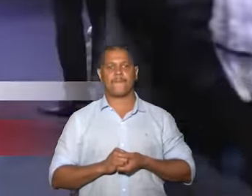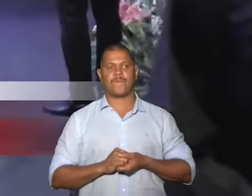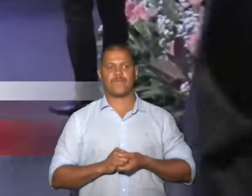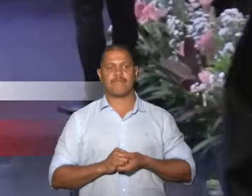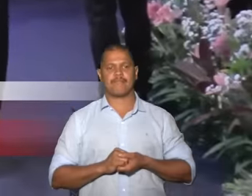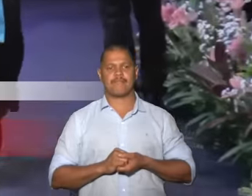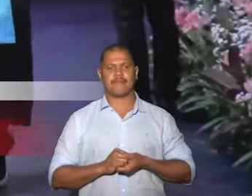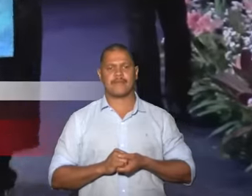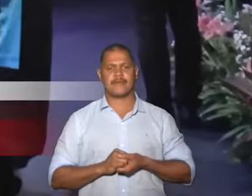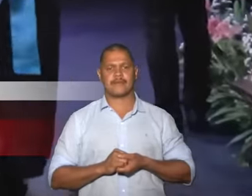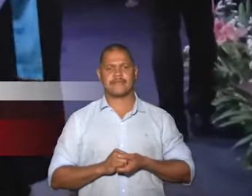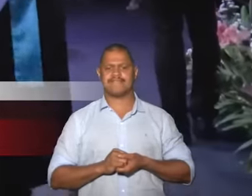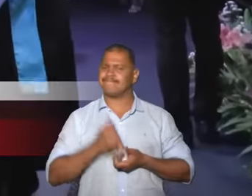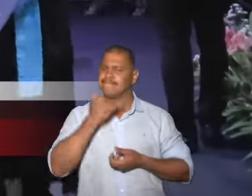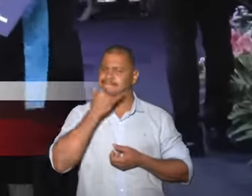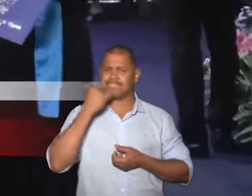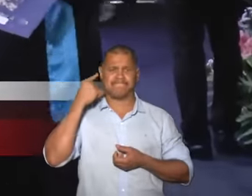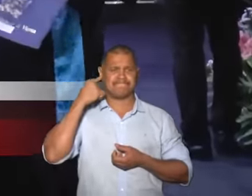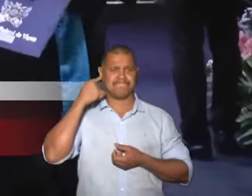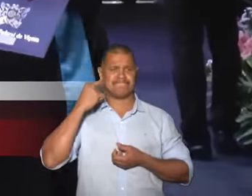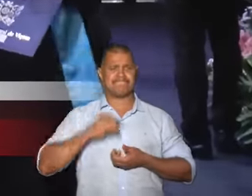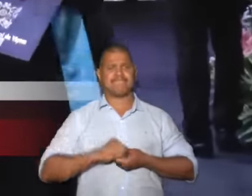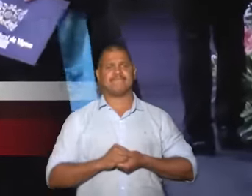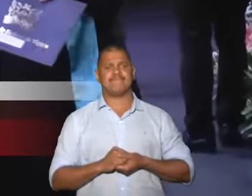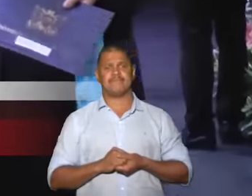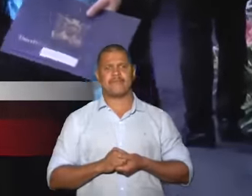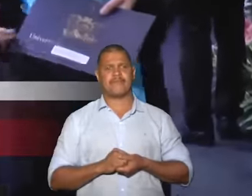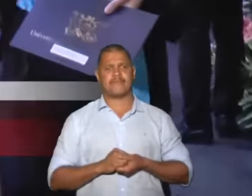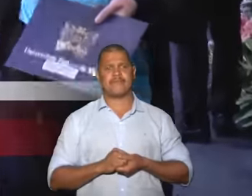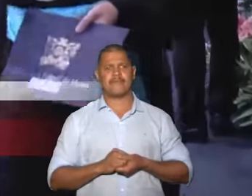Kerion dos Santos Faria.